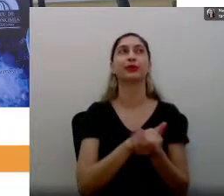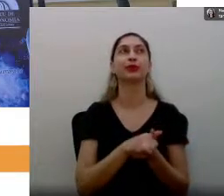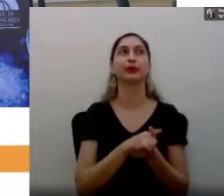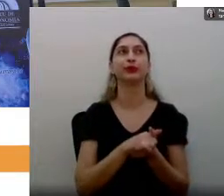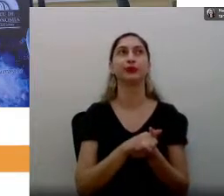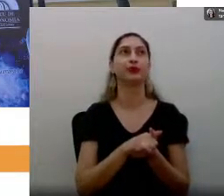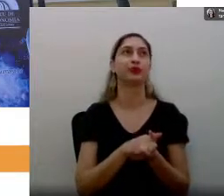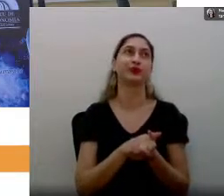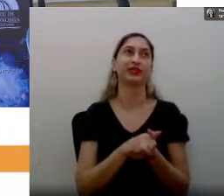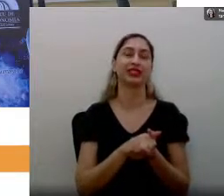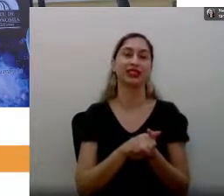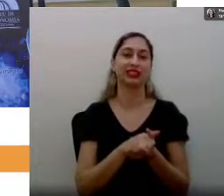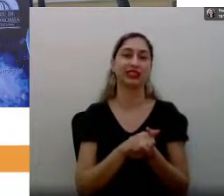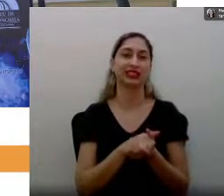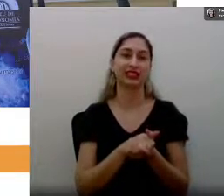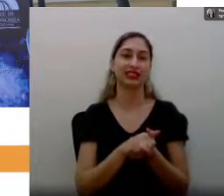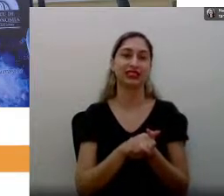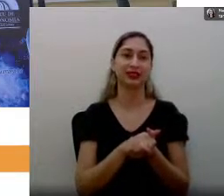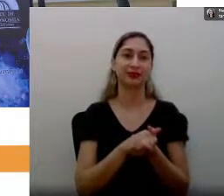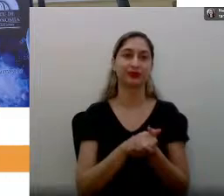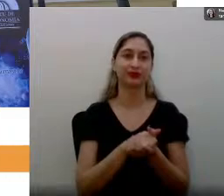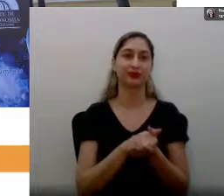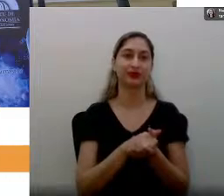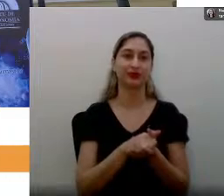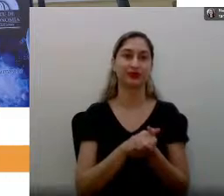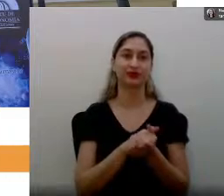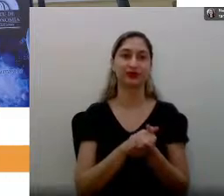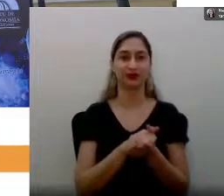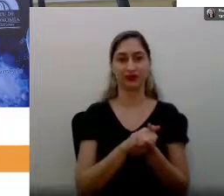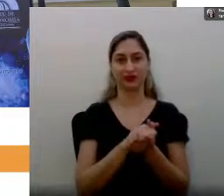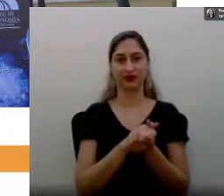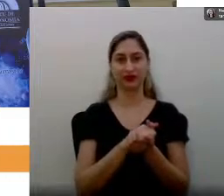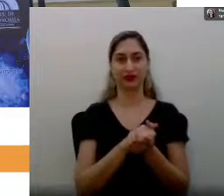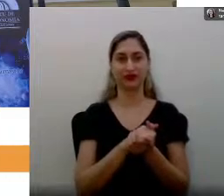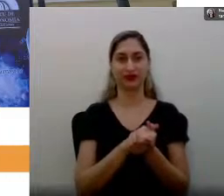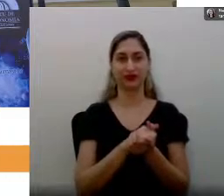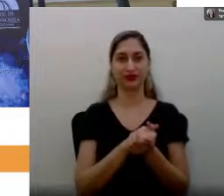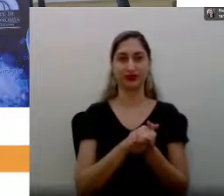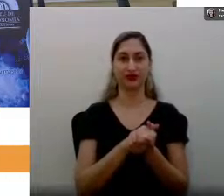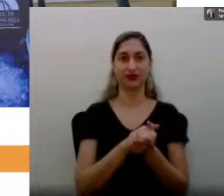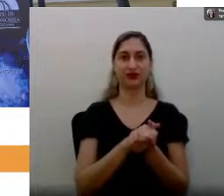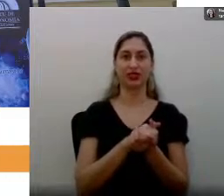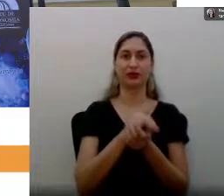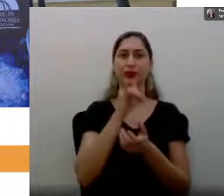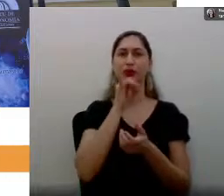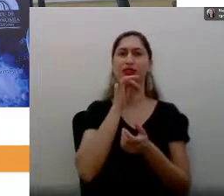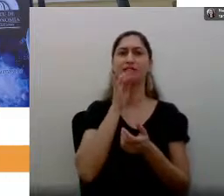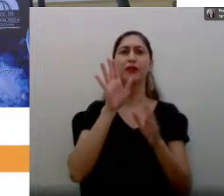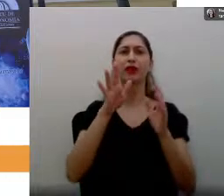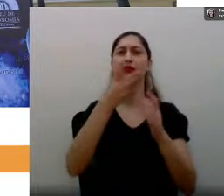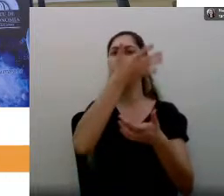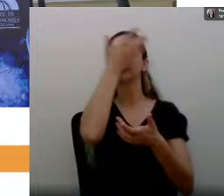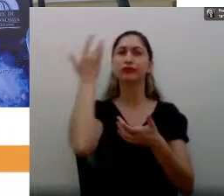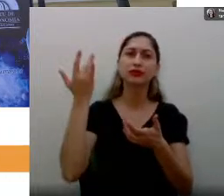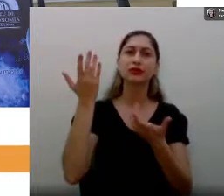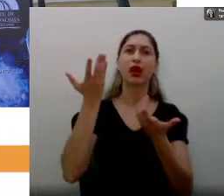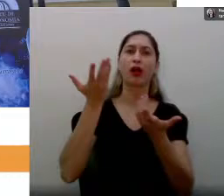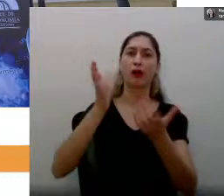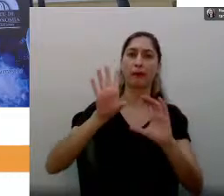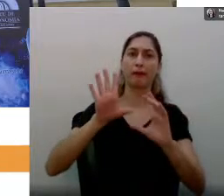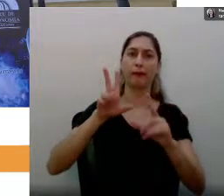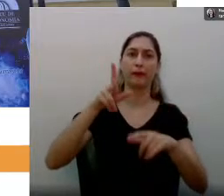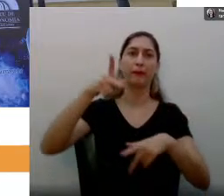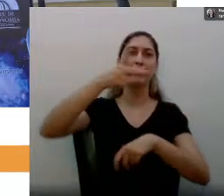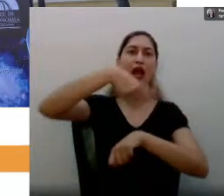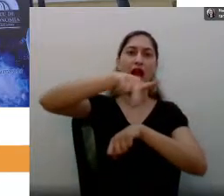exemplo só vem tá não sei se alguém que já viu essas pessoas colocam telescópio no meio de uma praça na cidade e todo mundo vai lá observar